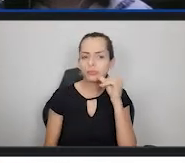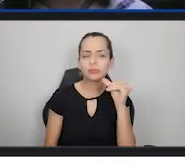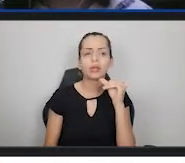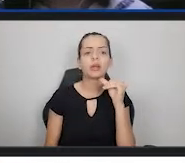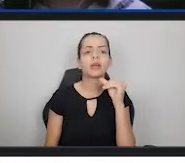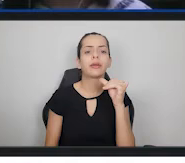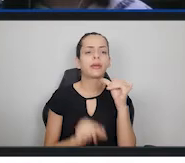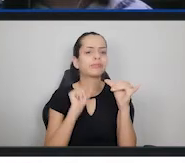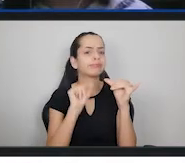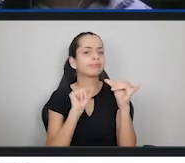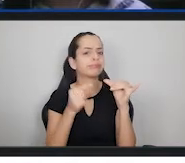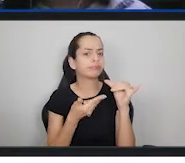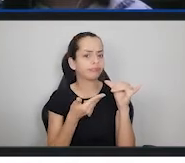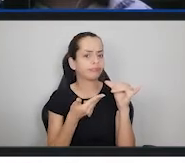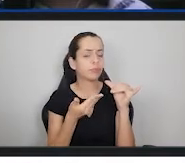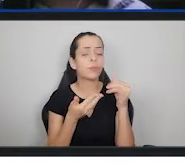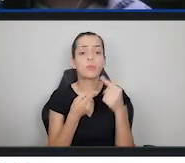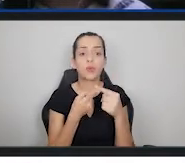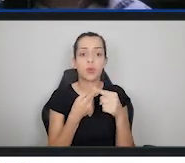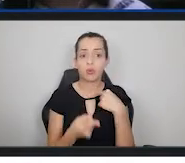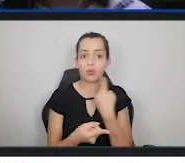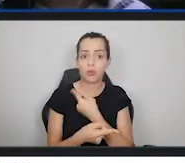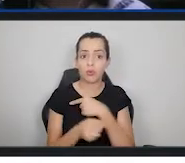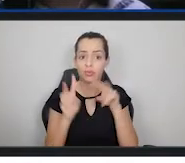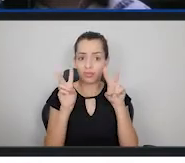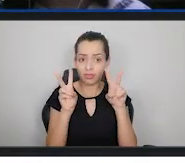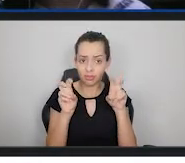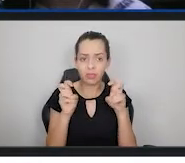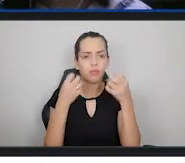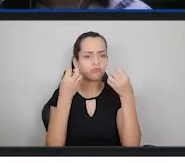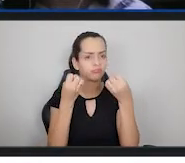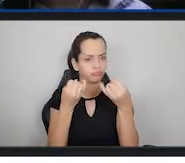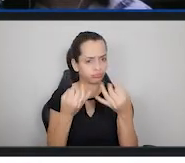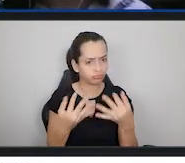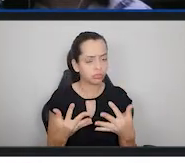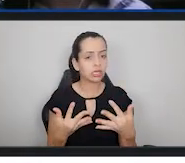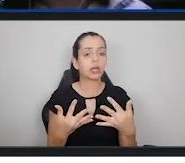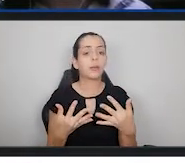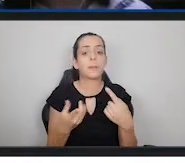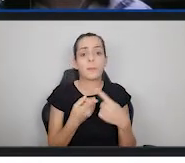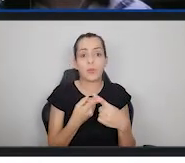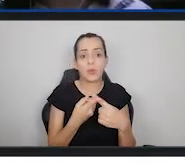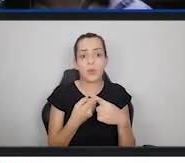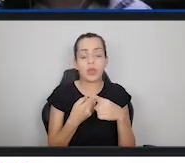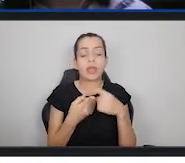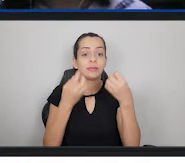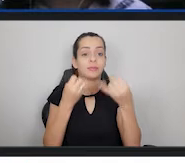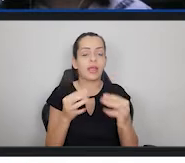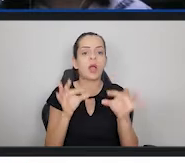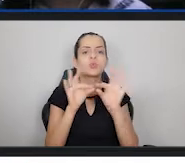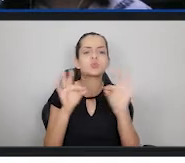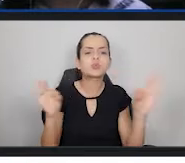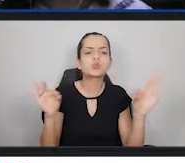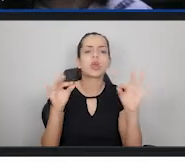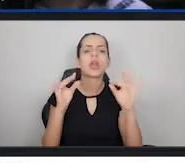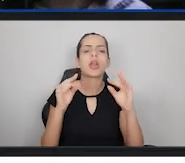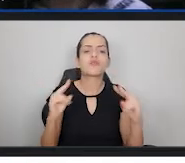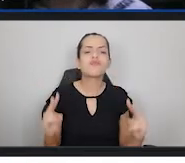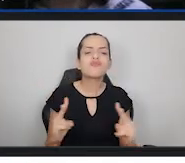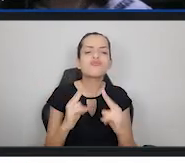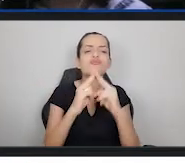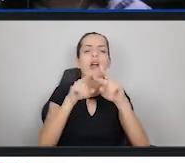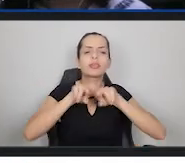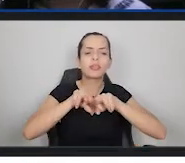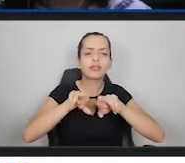energia elétrica, já que esse é o produto, que a gente vai tratar quando a gente fala de um funcionamento de uma rede